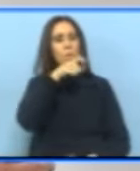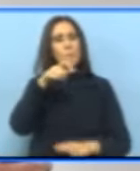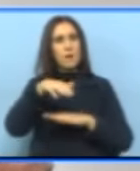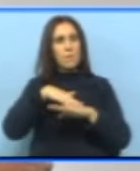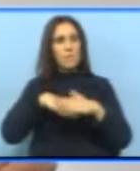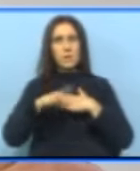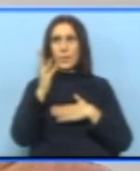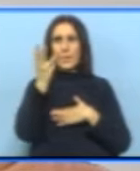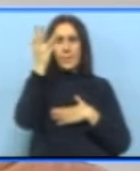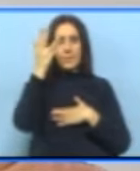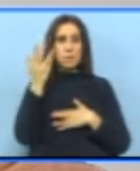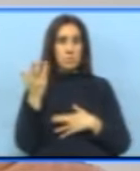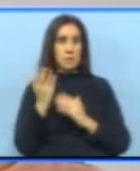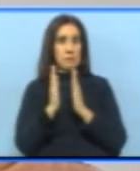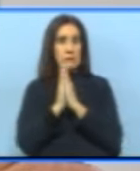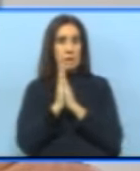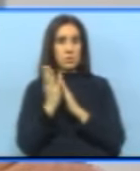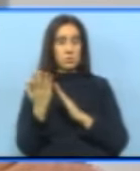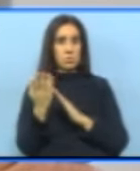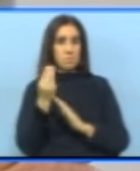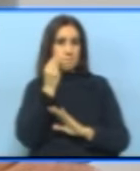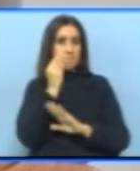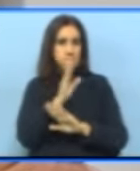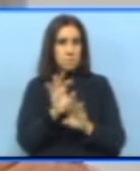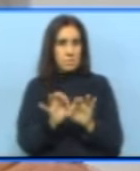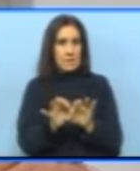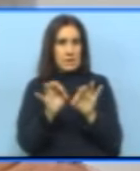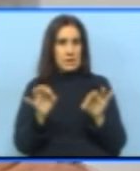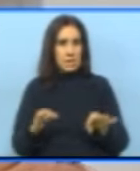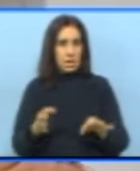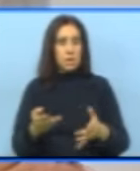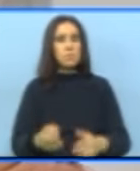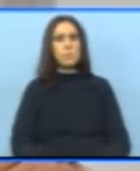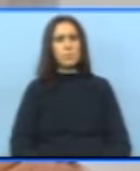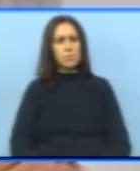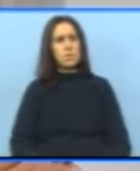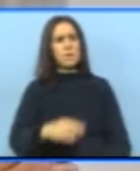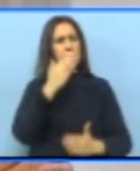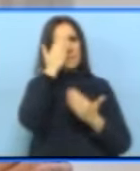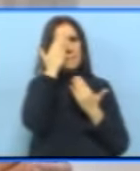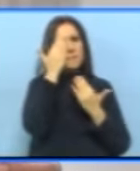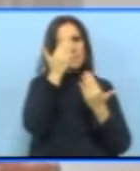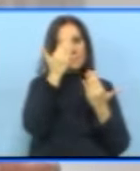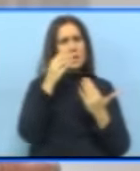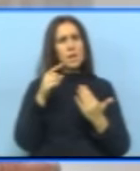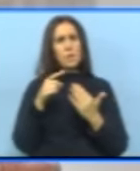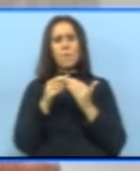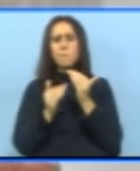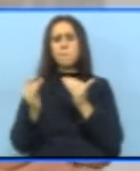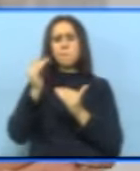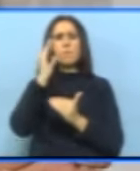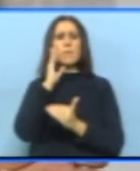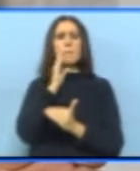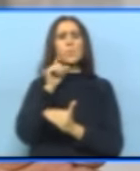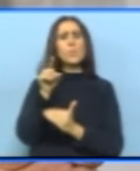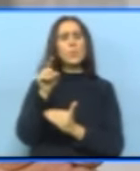construídas, e mesmo a Igreja não está isenta disso, não é? Construídas no mérito, na posição de proeminência que se tem,